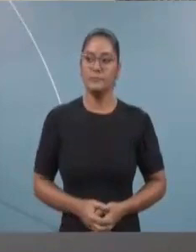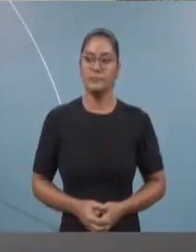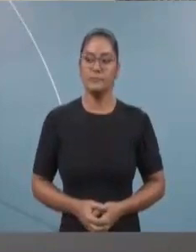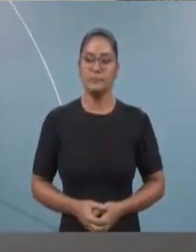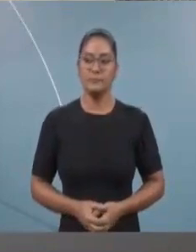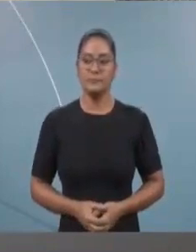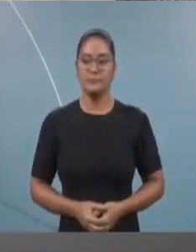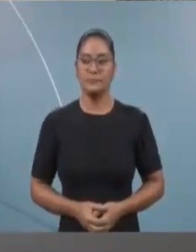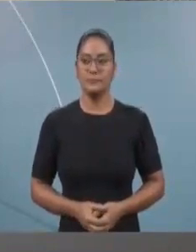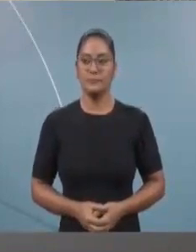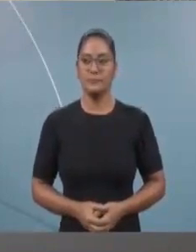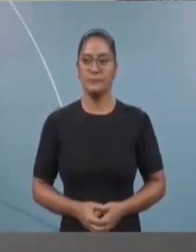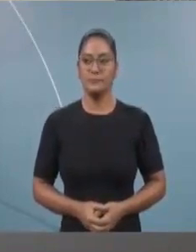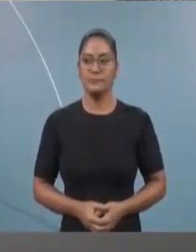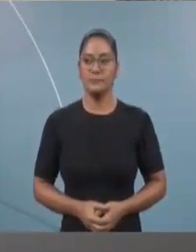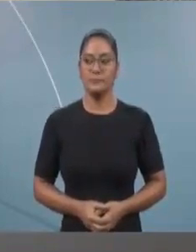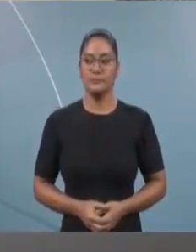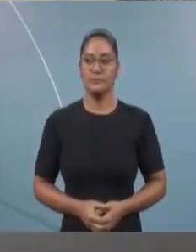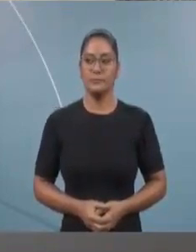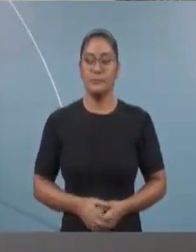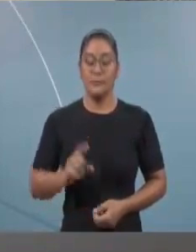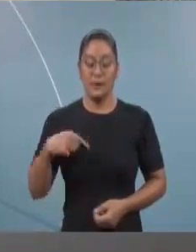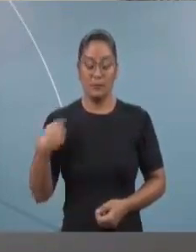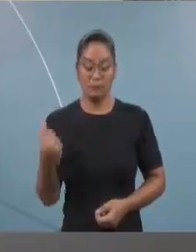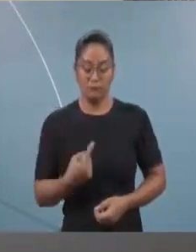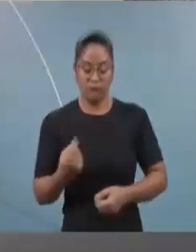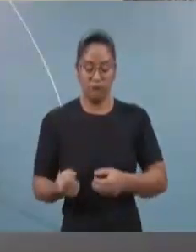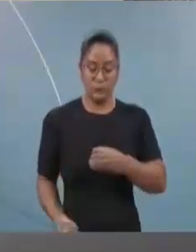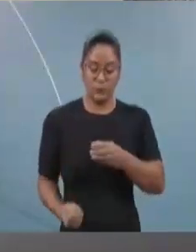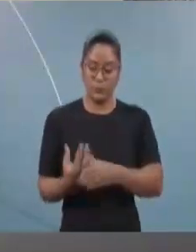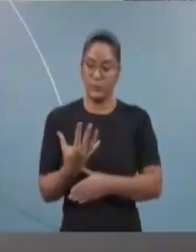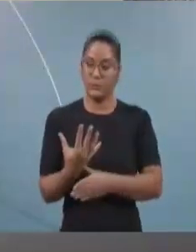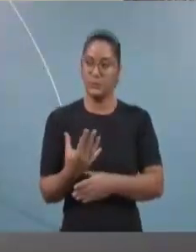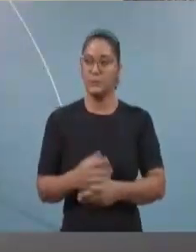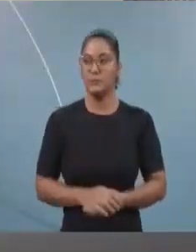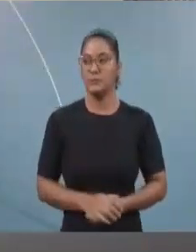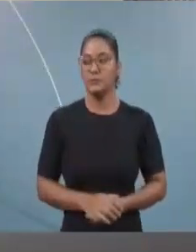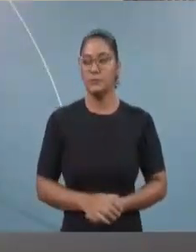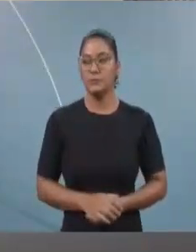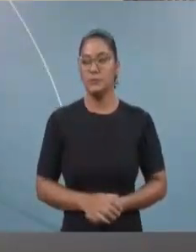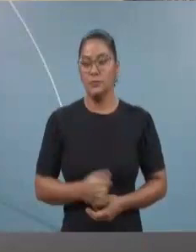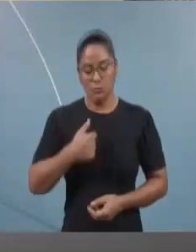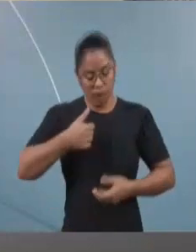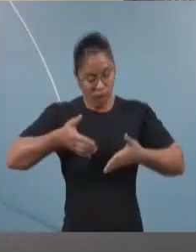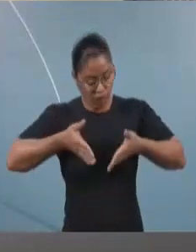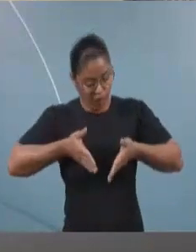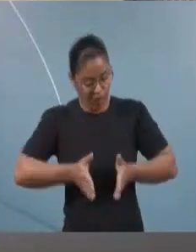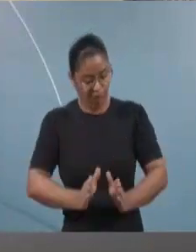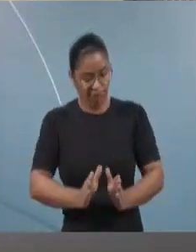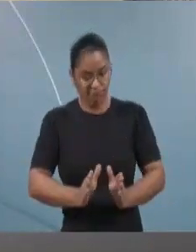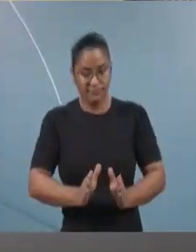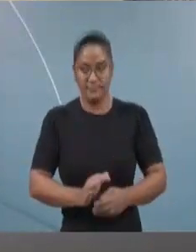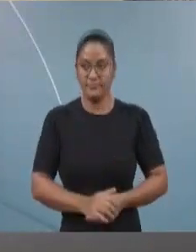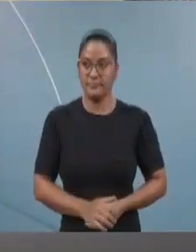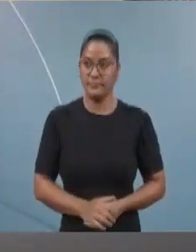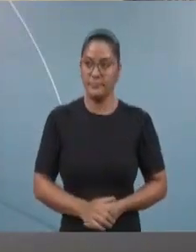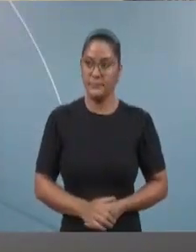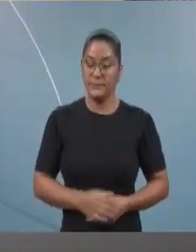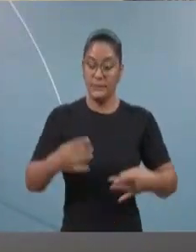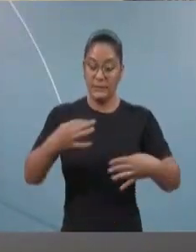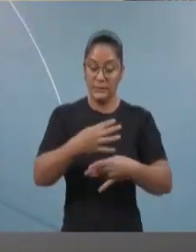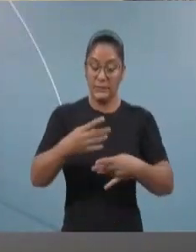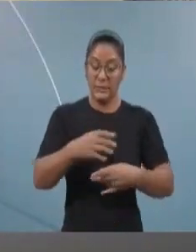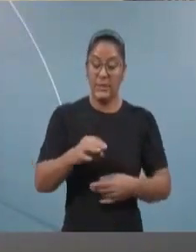deputados a nossa origem a origem da minha do meu nascimento é da cidade